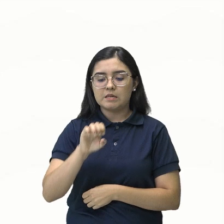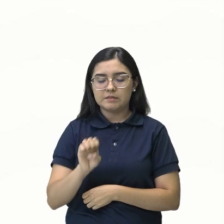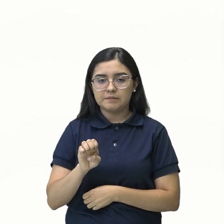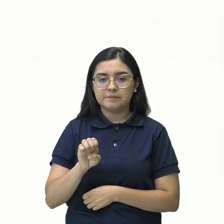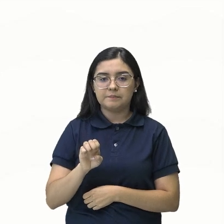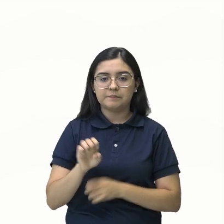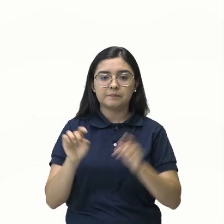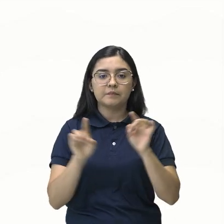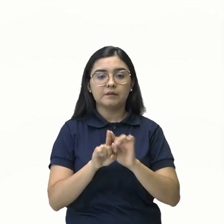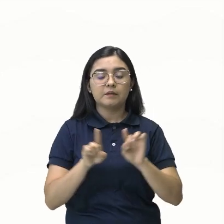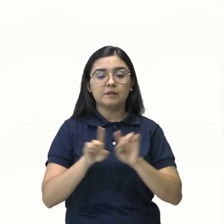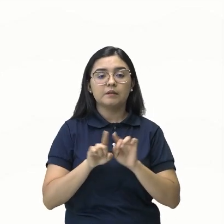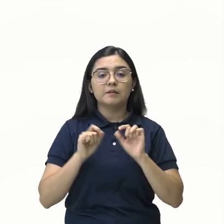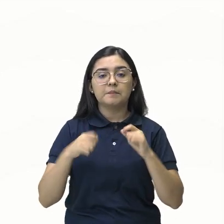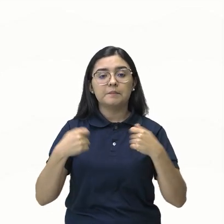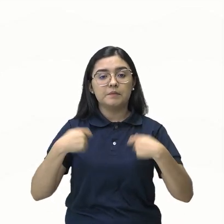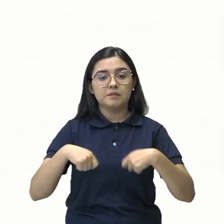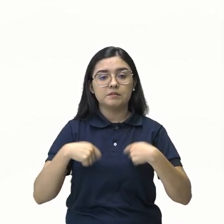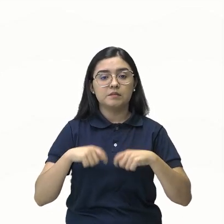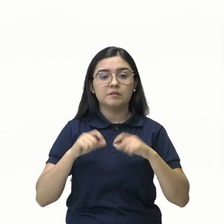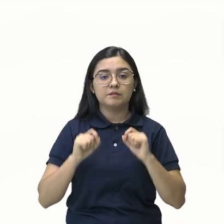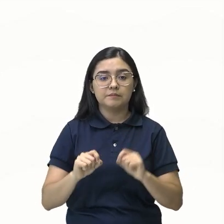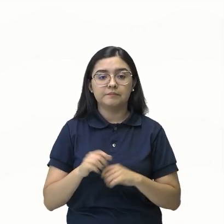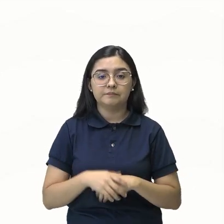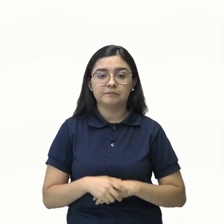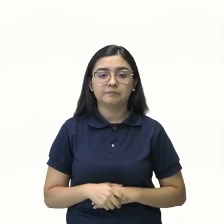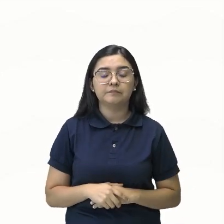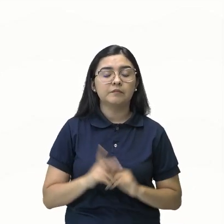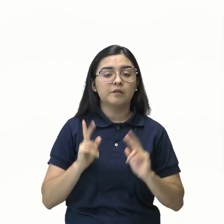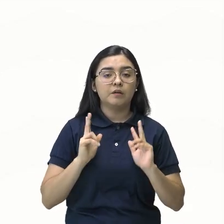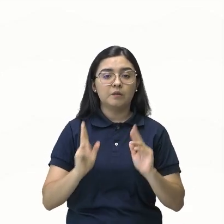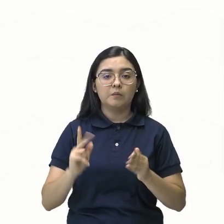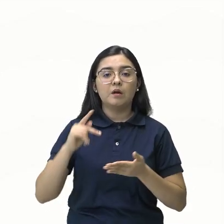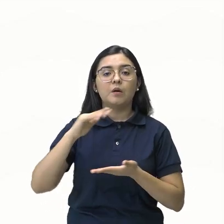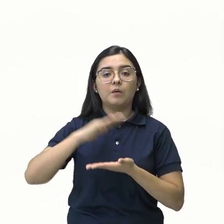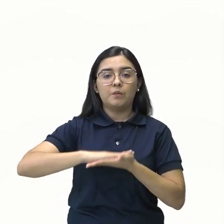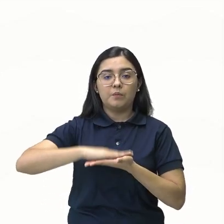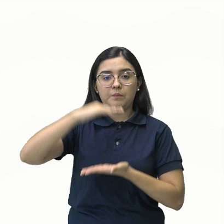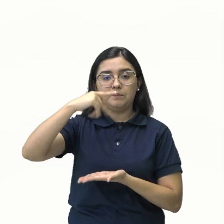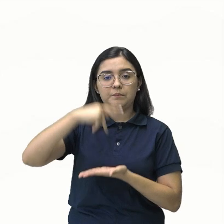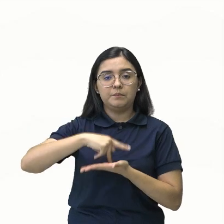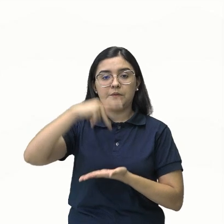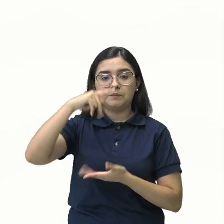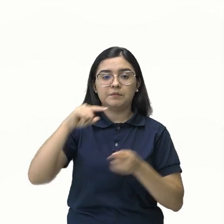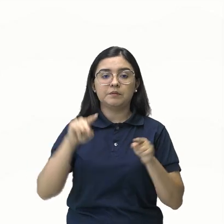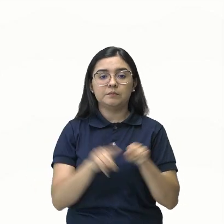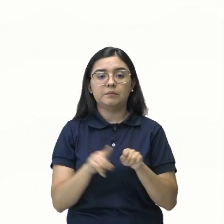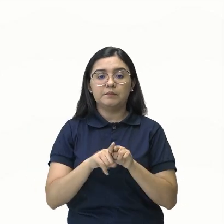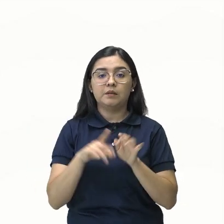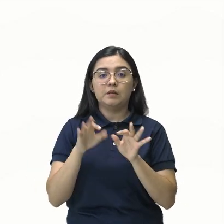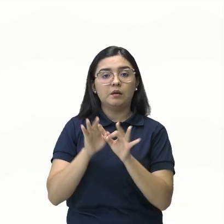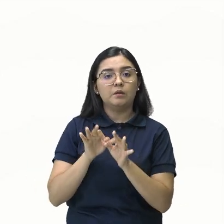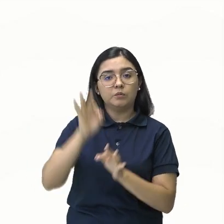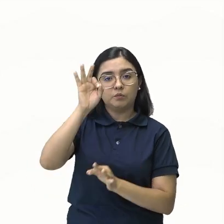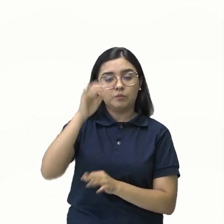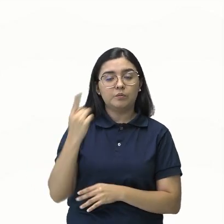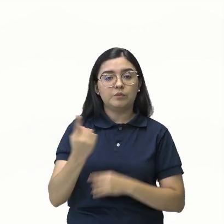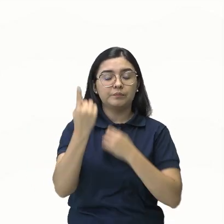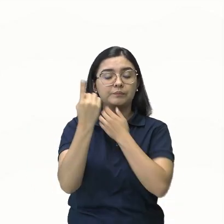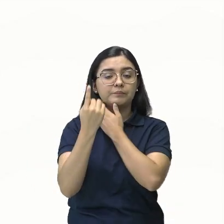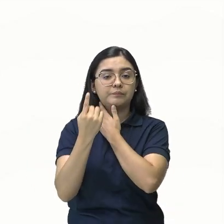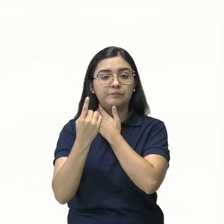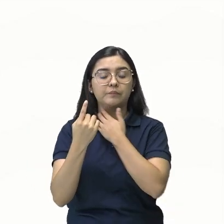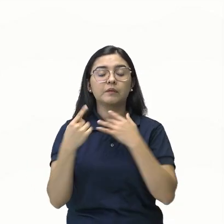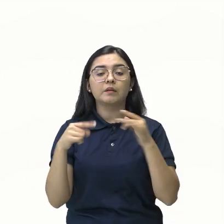o que dependerá de sua forma, igualmente a do prisma, pela altura. Então,